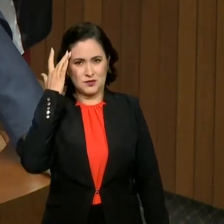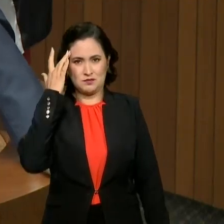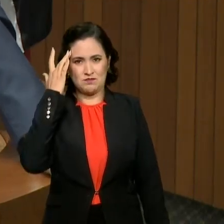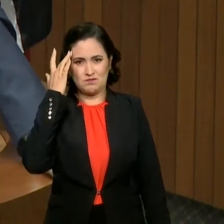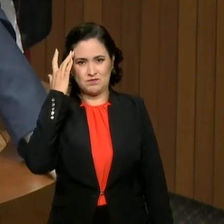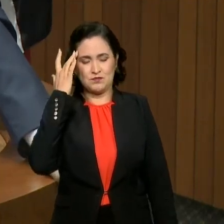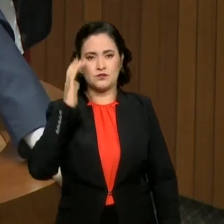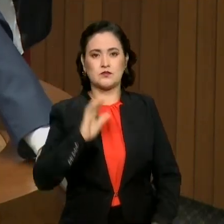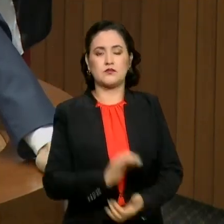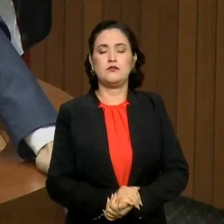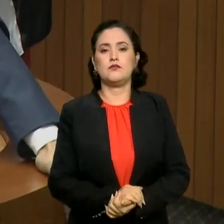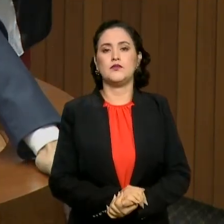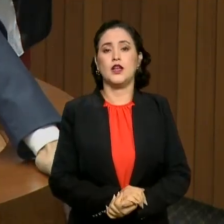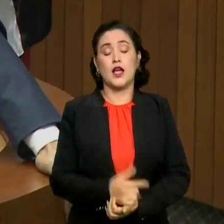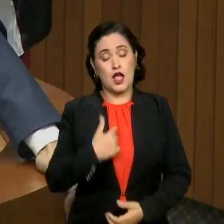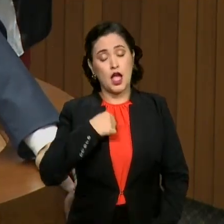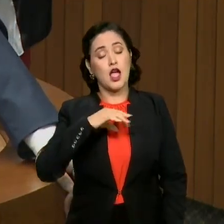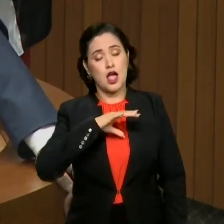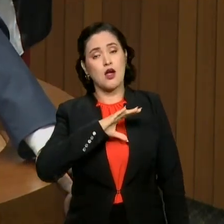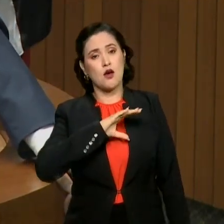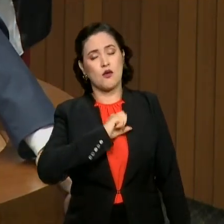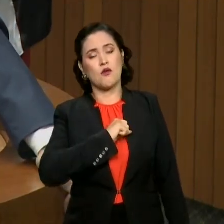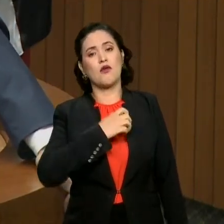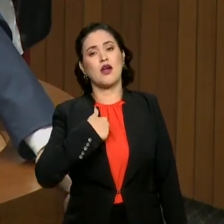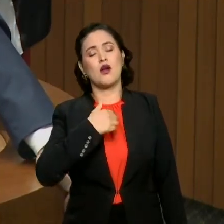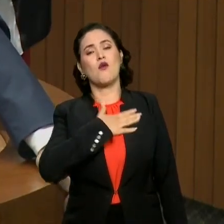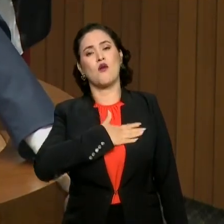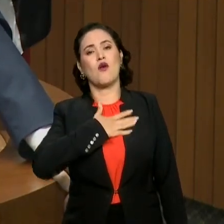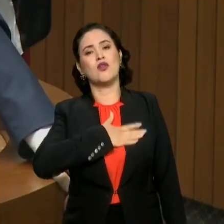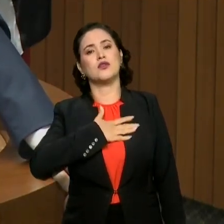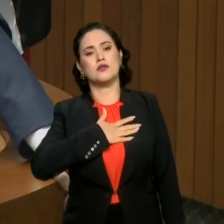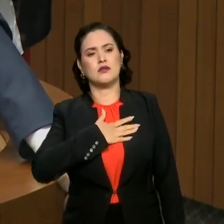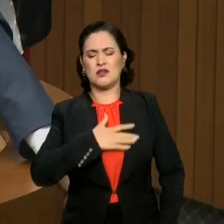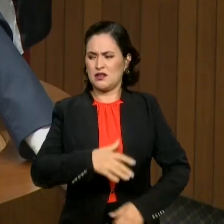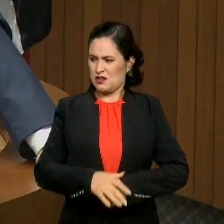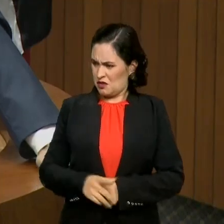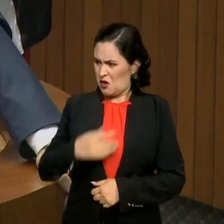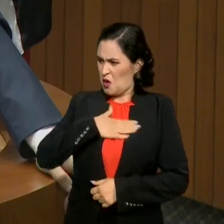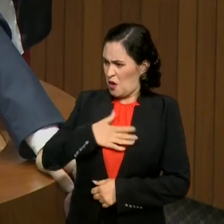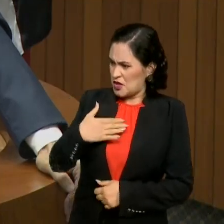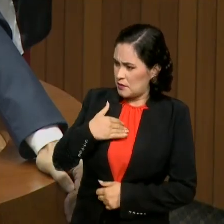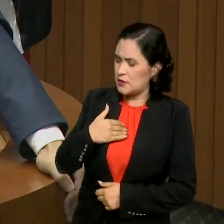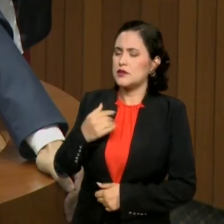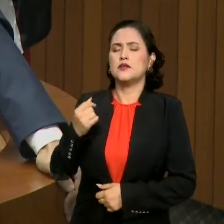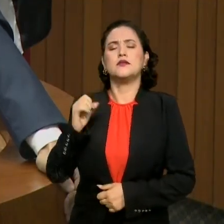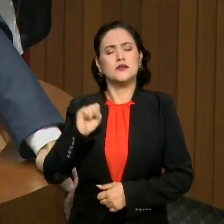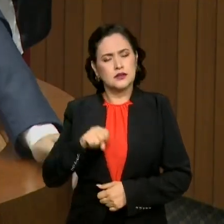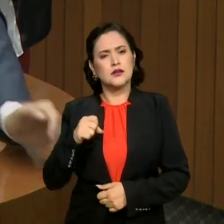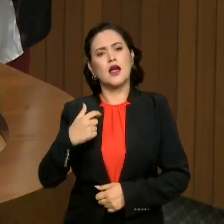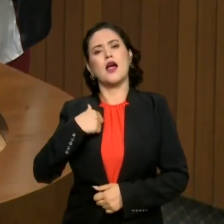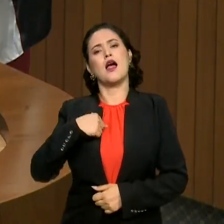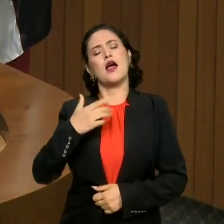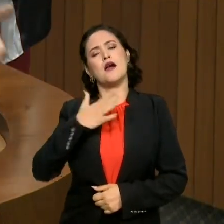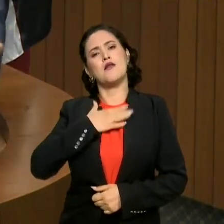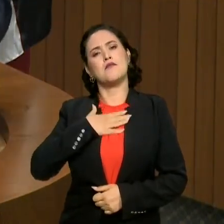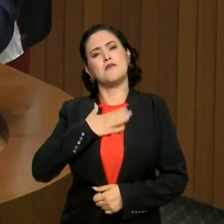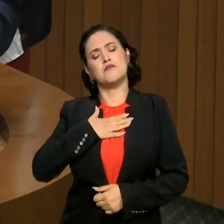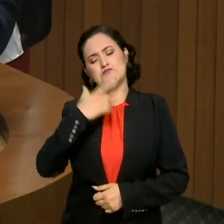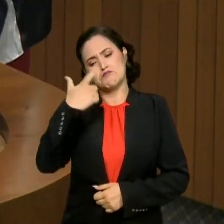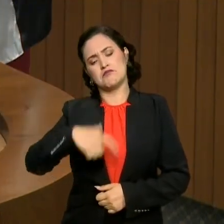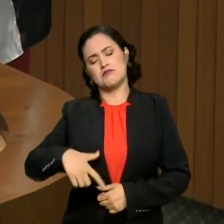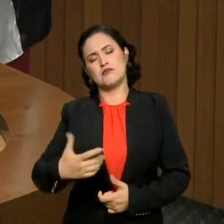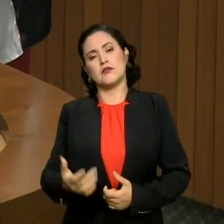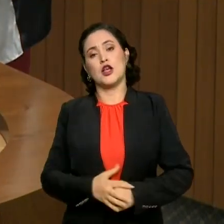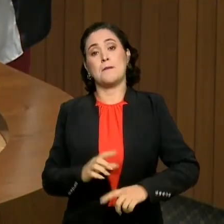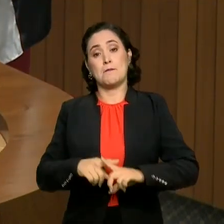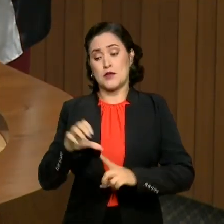assim, imagina se não gostasse. Mas sou eu, meu jeito. Mas 90% não gosta. Por quê? Porque não tem confiança no